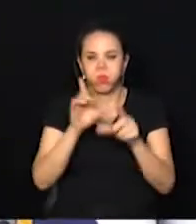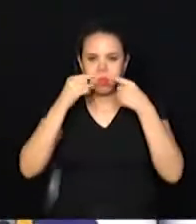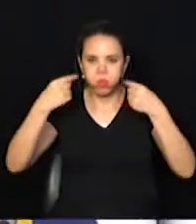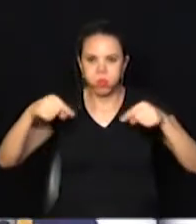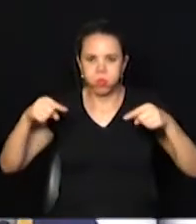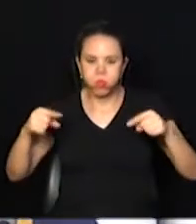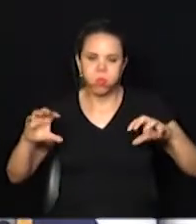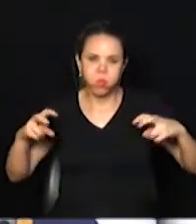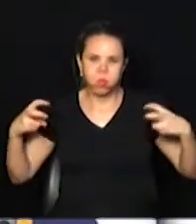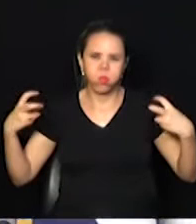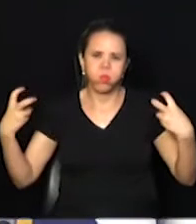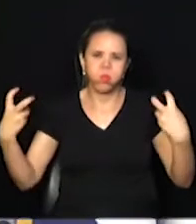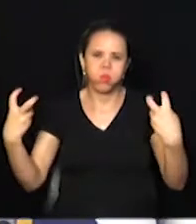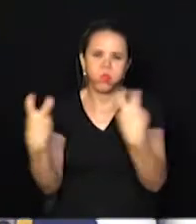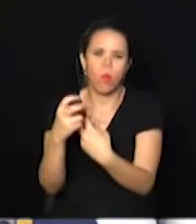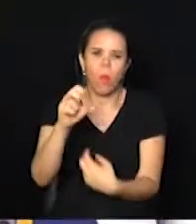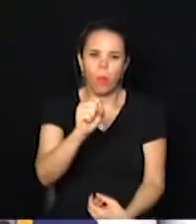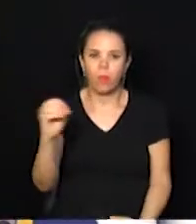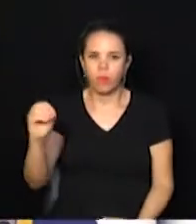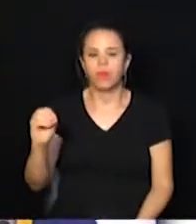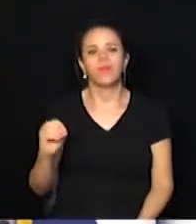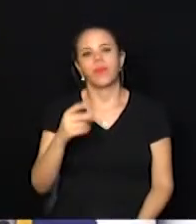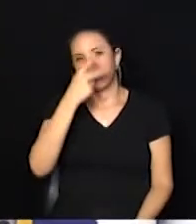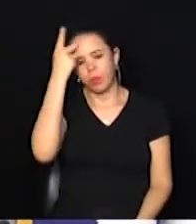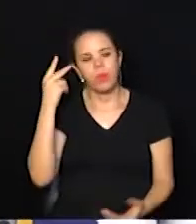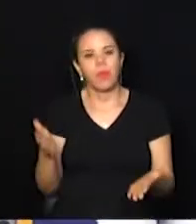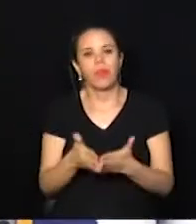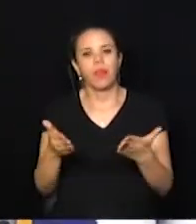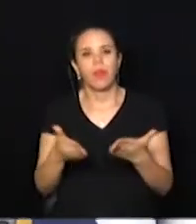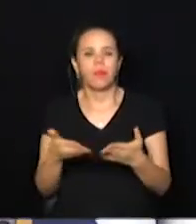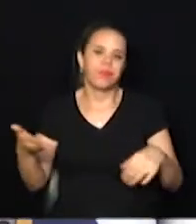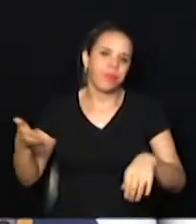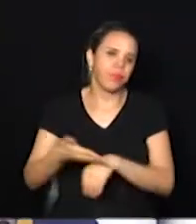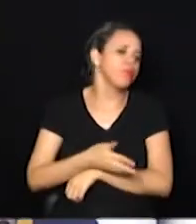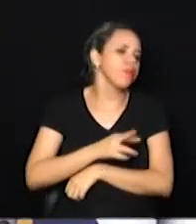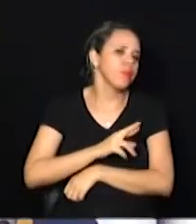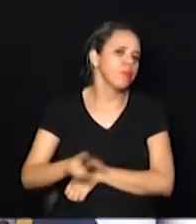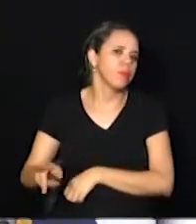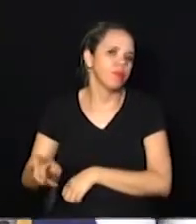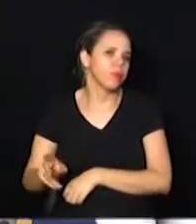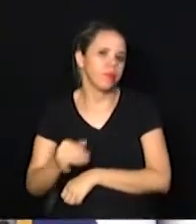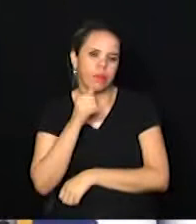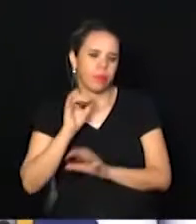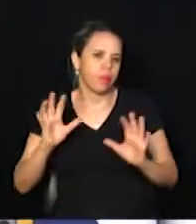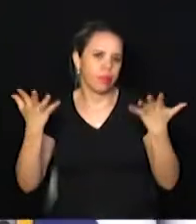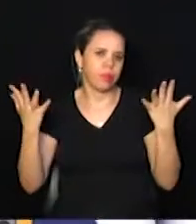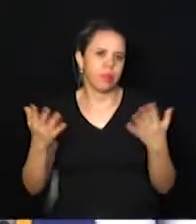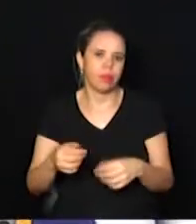pessoas. Lotou, não coube. E quem estava lá? A periferia. Não era uma festa, não era uma